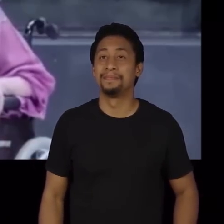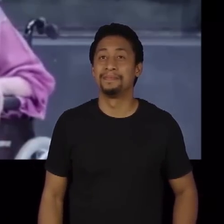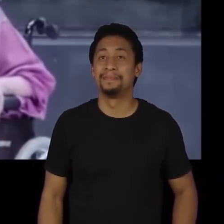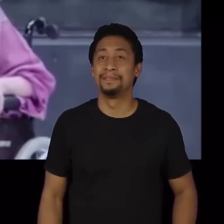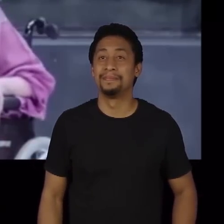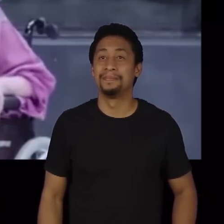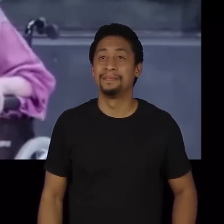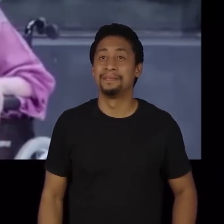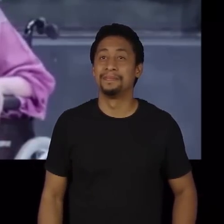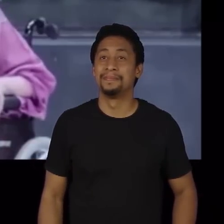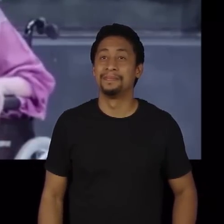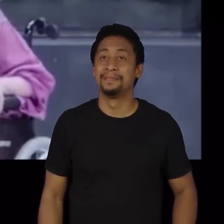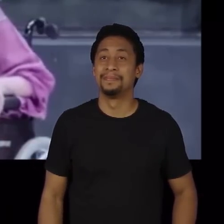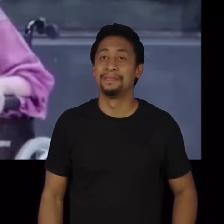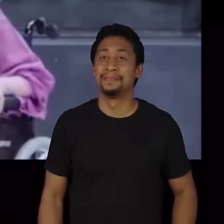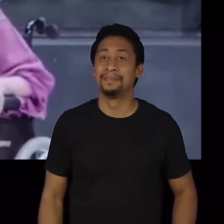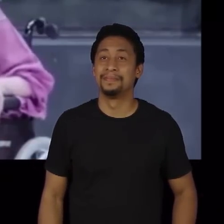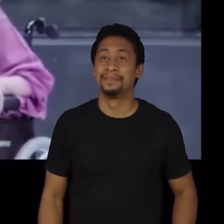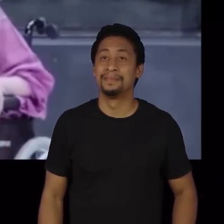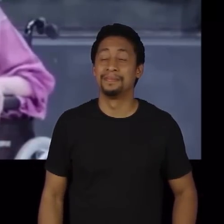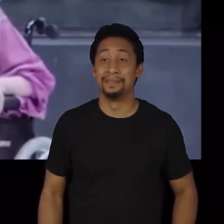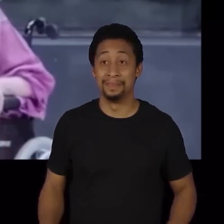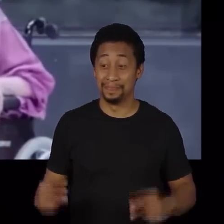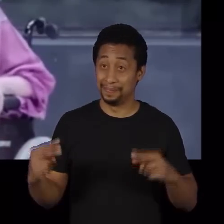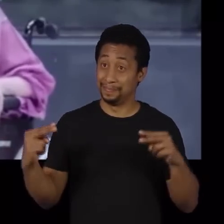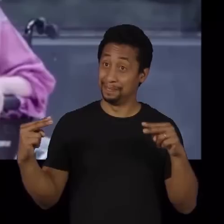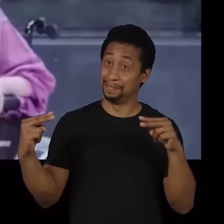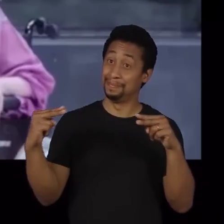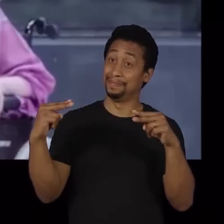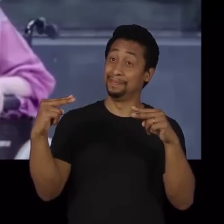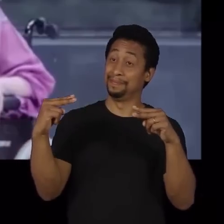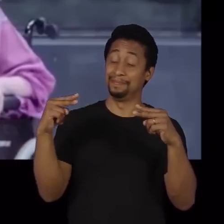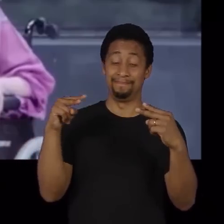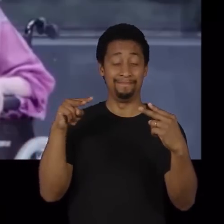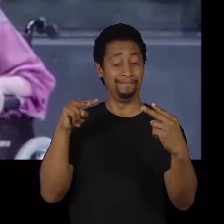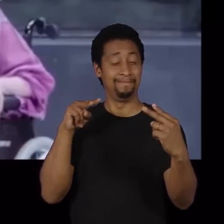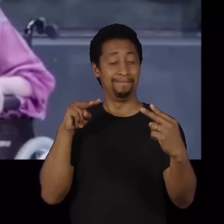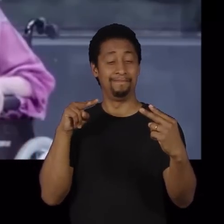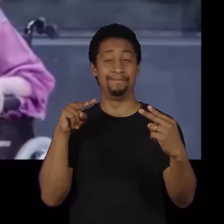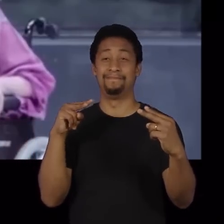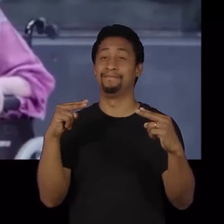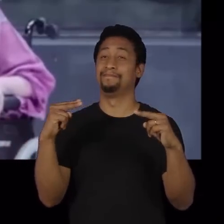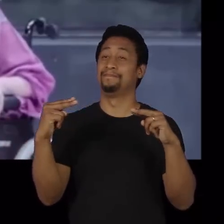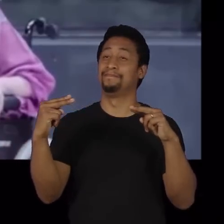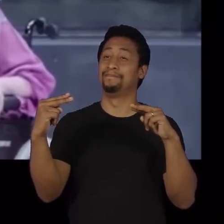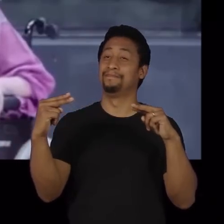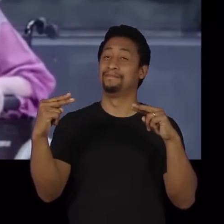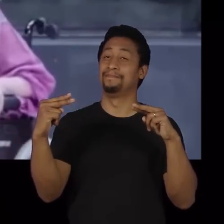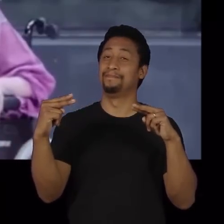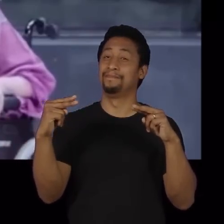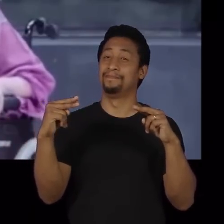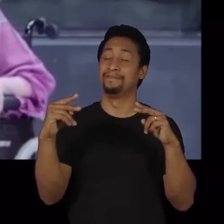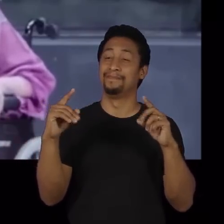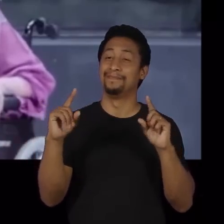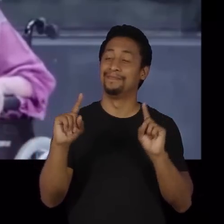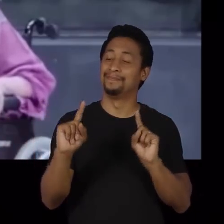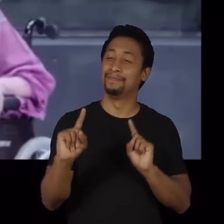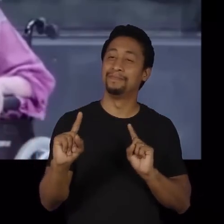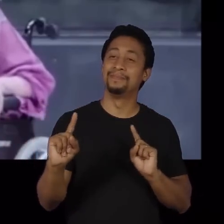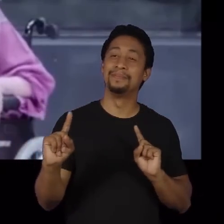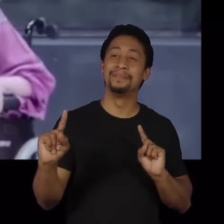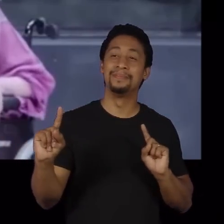olhar fugidinho.